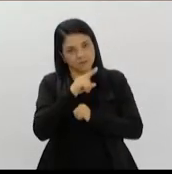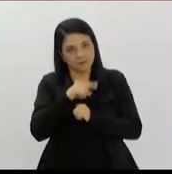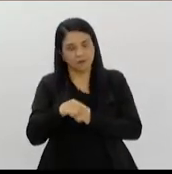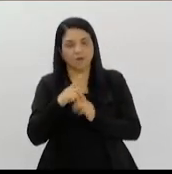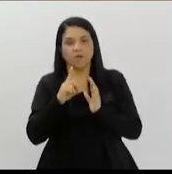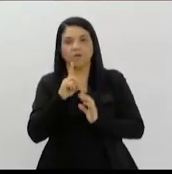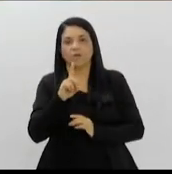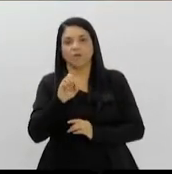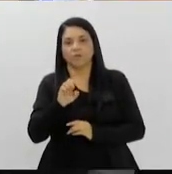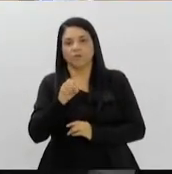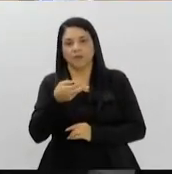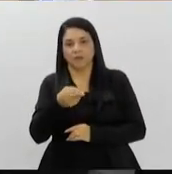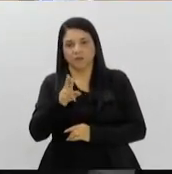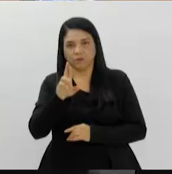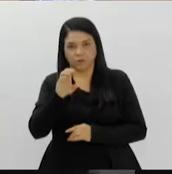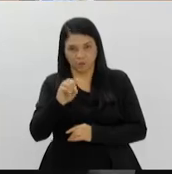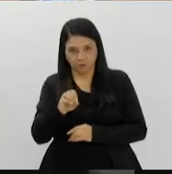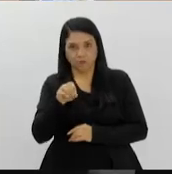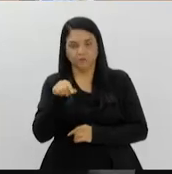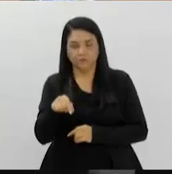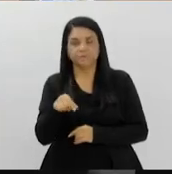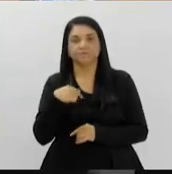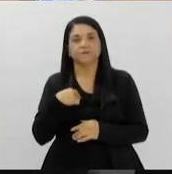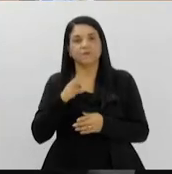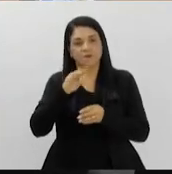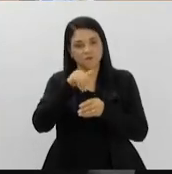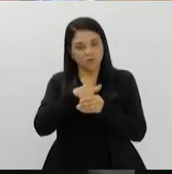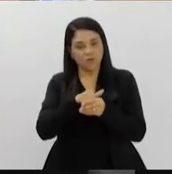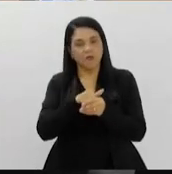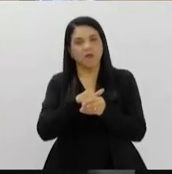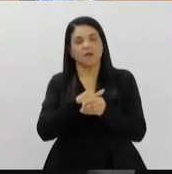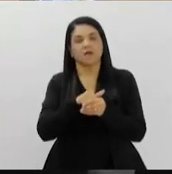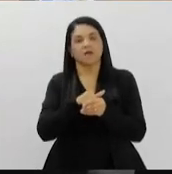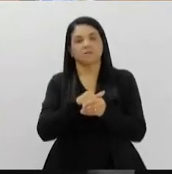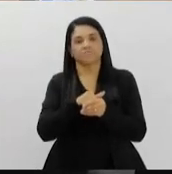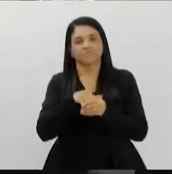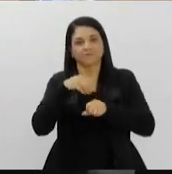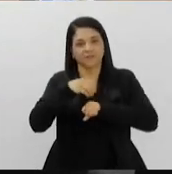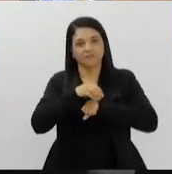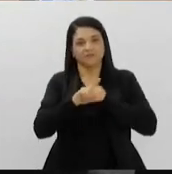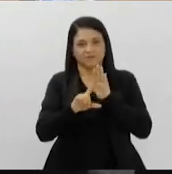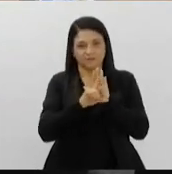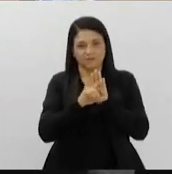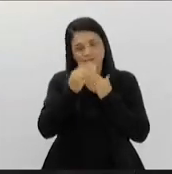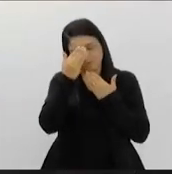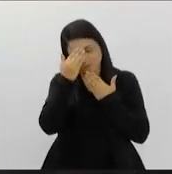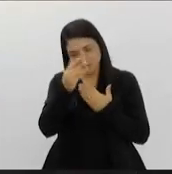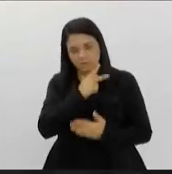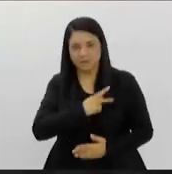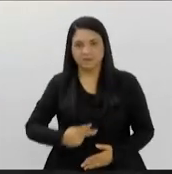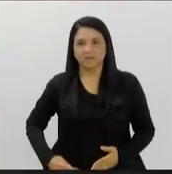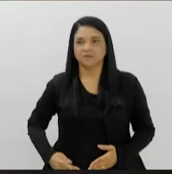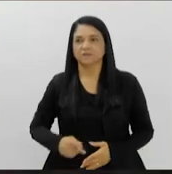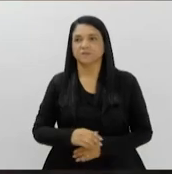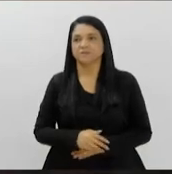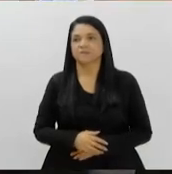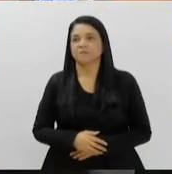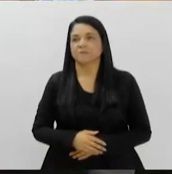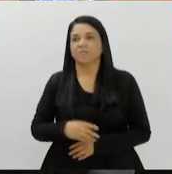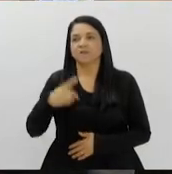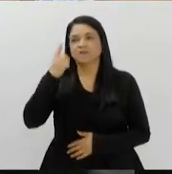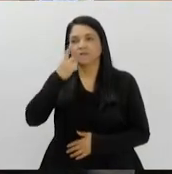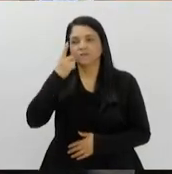essa casa votar novamente em segunda, essa indicação legislativa. Muito obrigado, presidente. Presidente. Obrigado, deputado Pobel. Deputado Pobel. Marcel